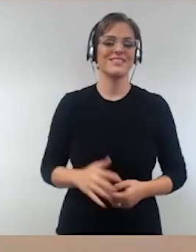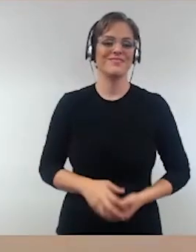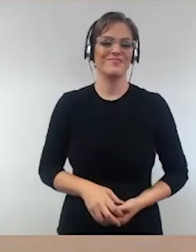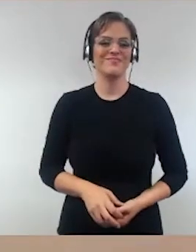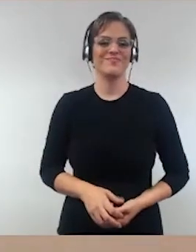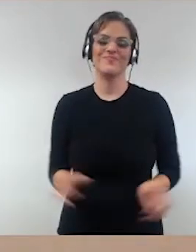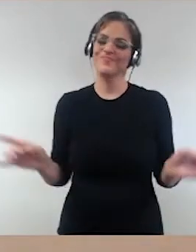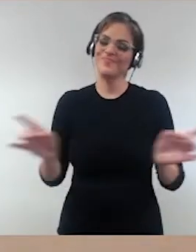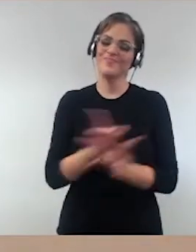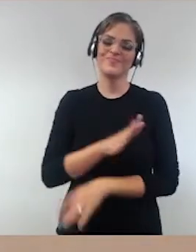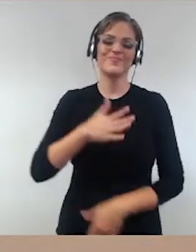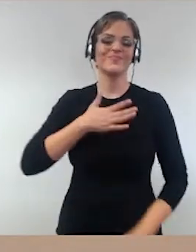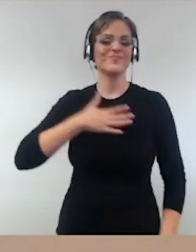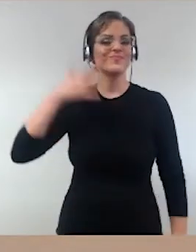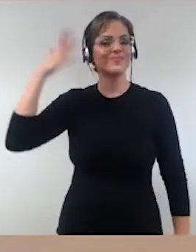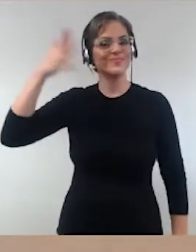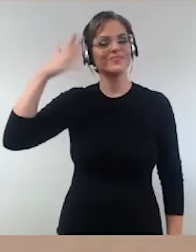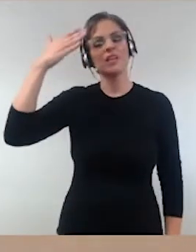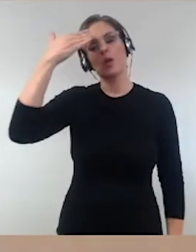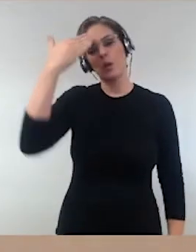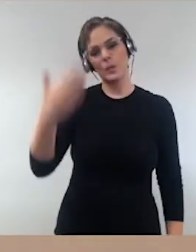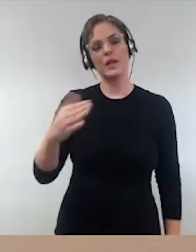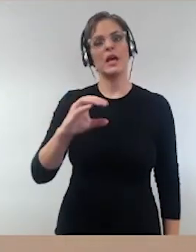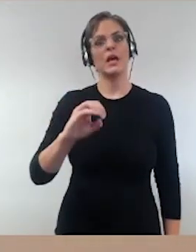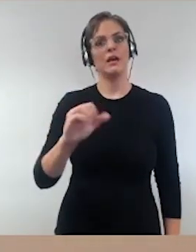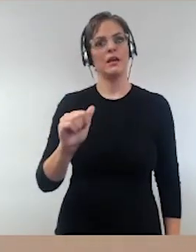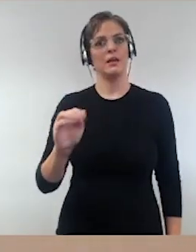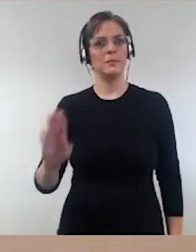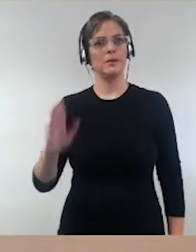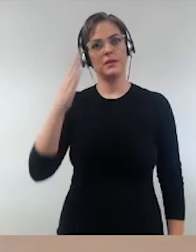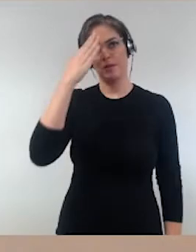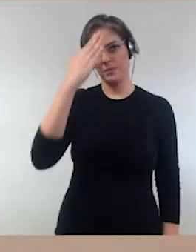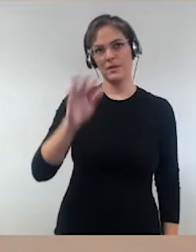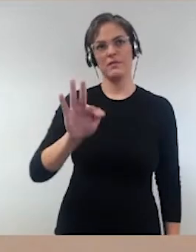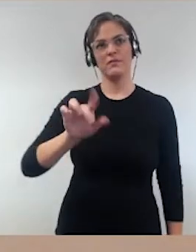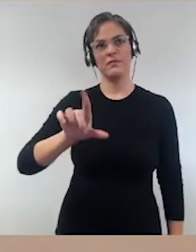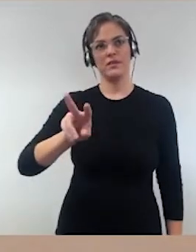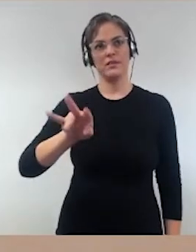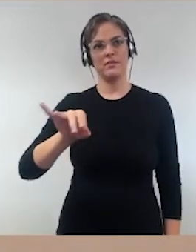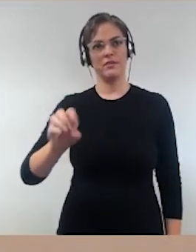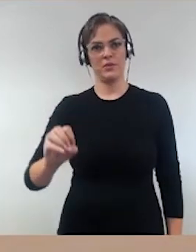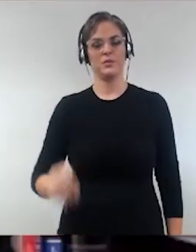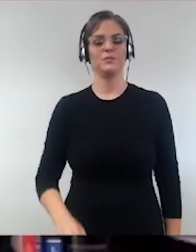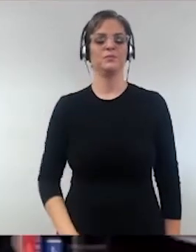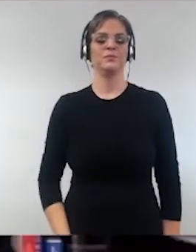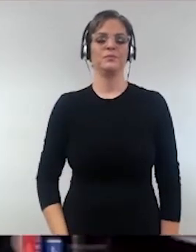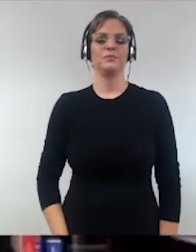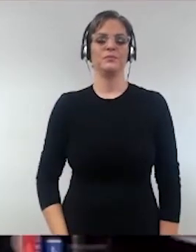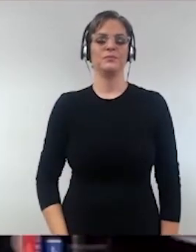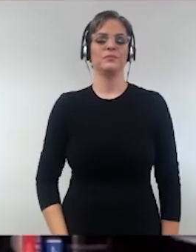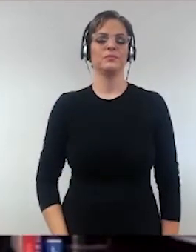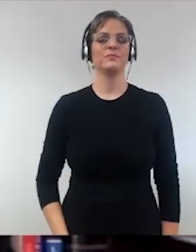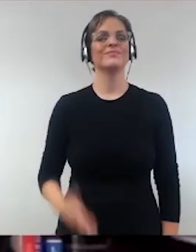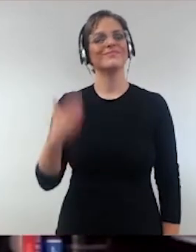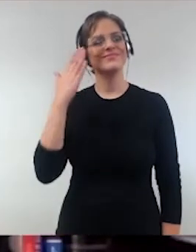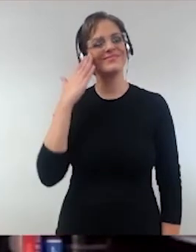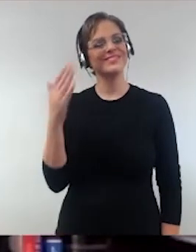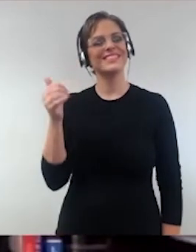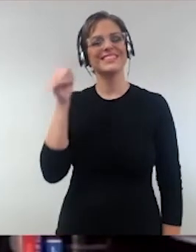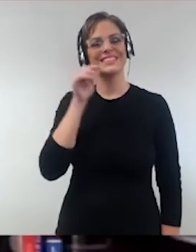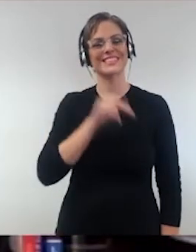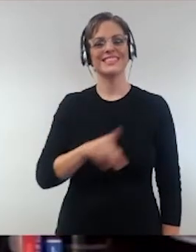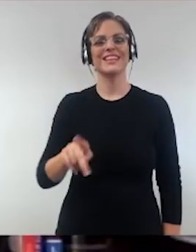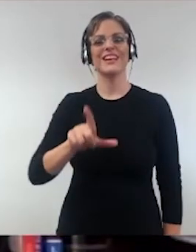termina minha fala agradecendo ao AB e ao Flávio pela moderação. Muito obrigada. Muito obrigado, professora Laura.